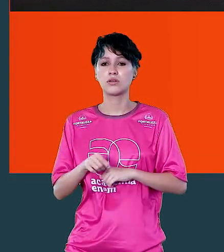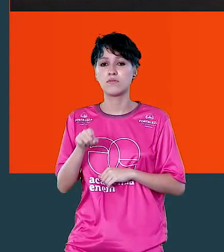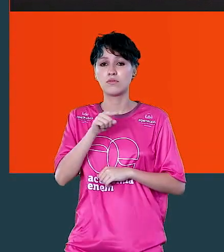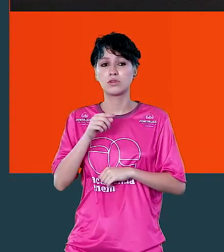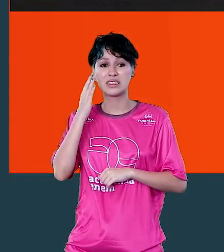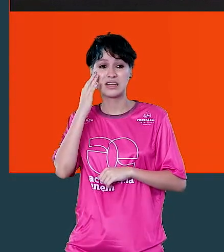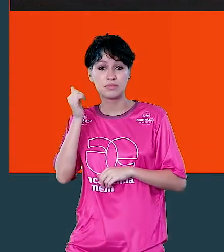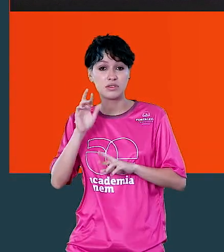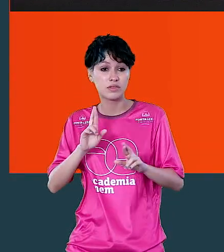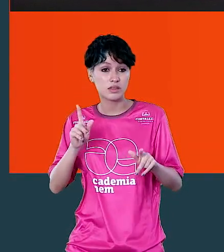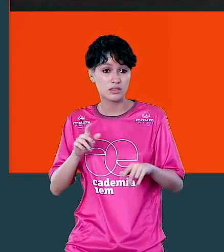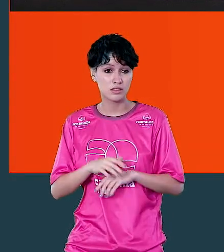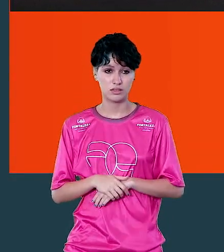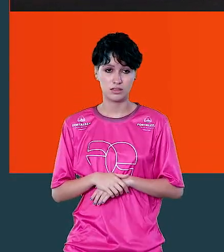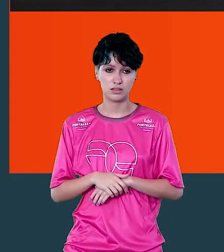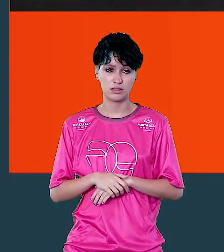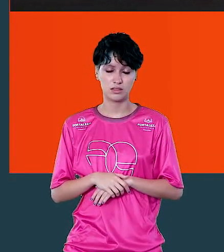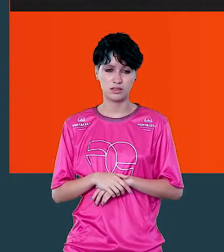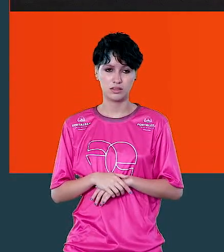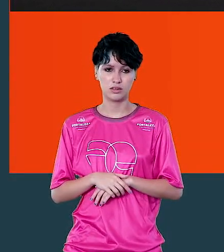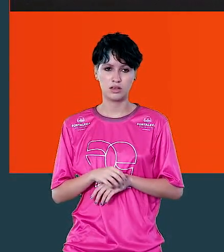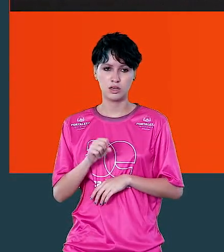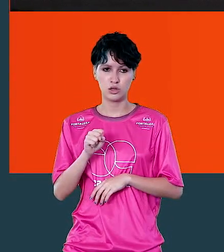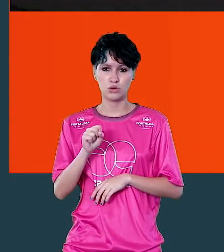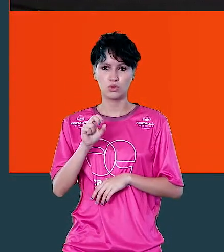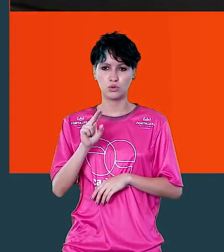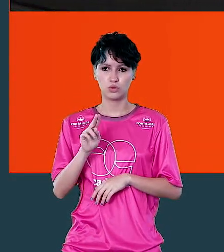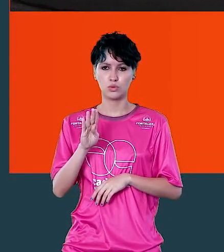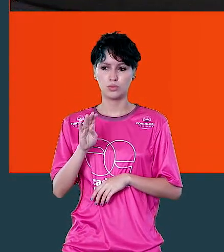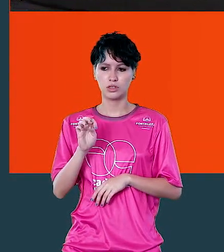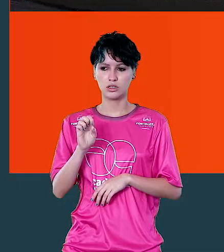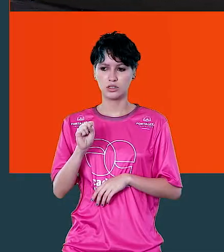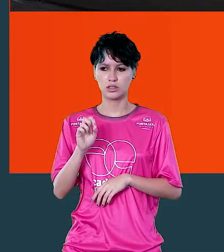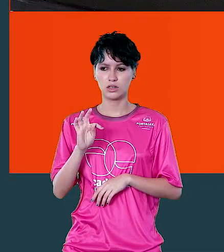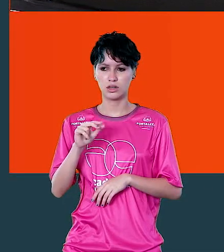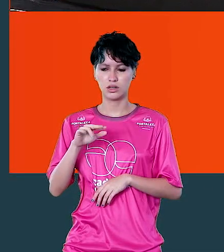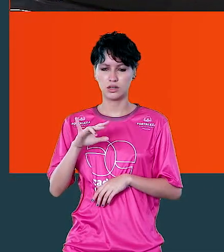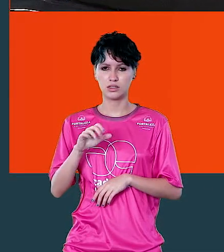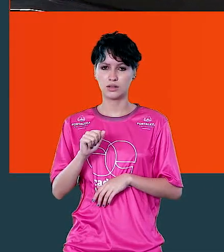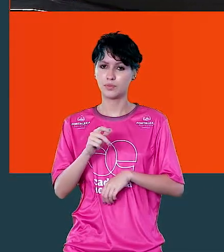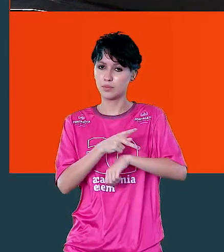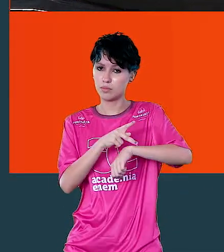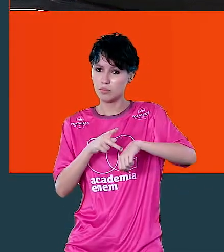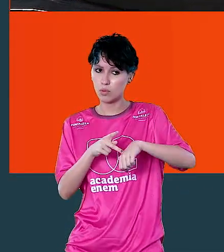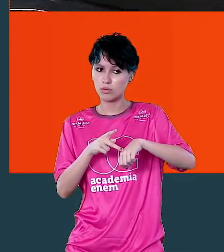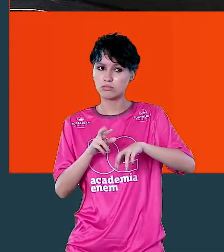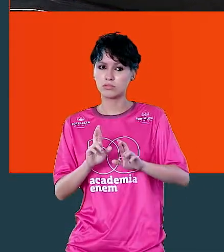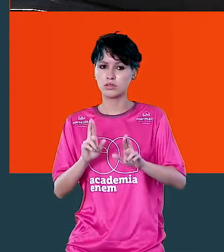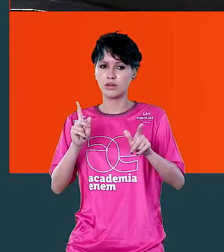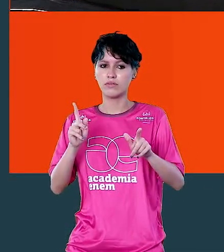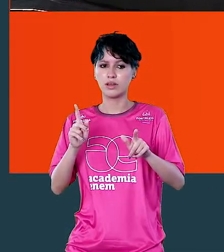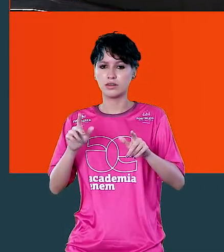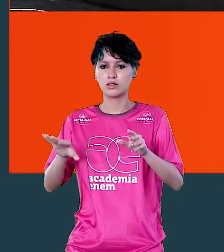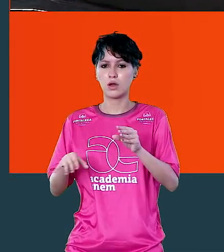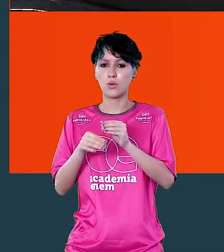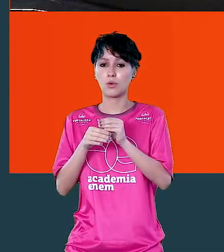elas? Qual que é a diferença de uma substância pura simples e uma pura composta?